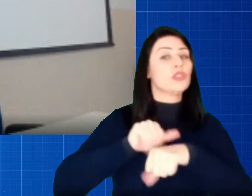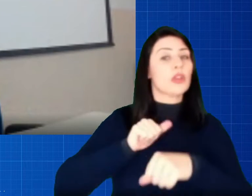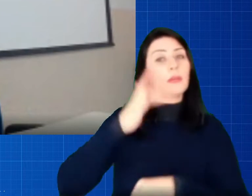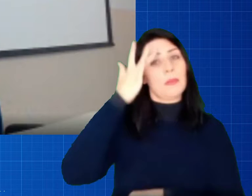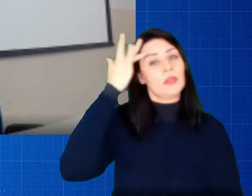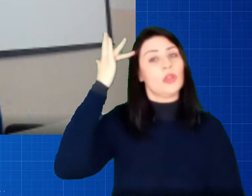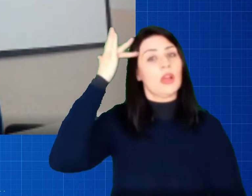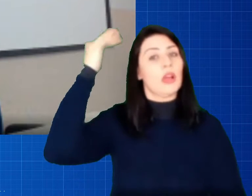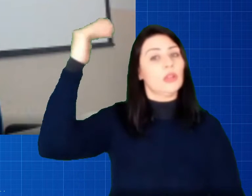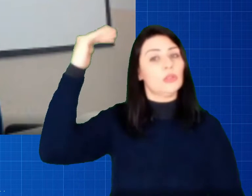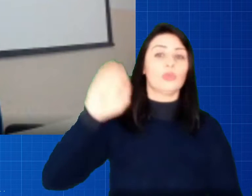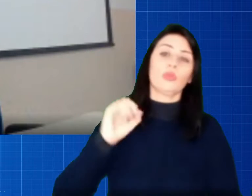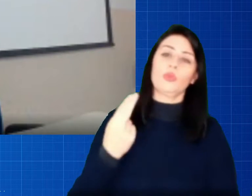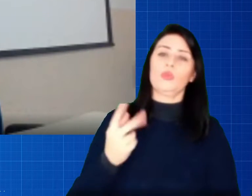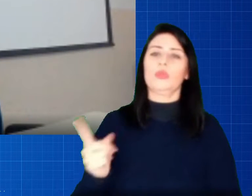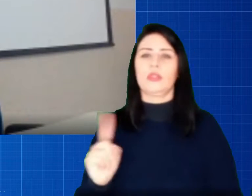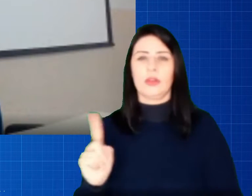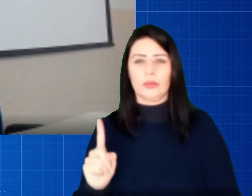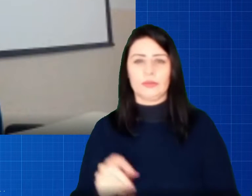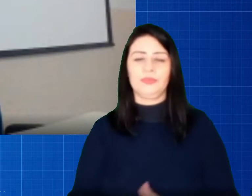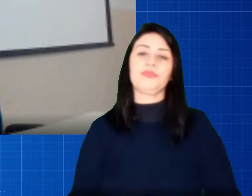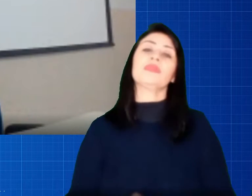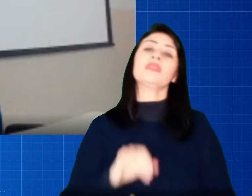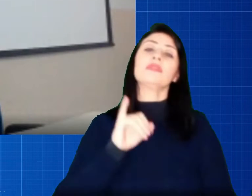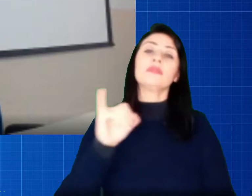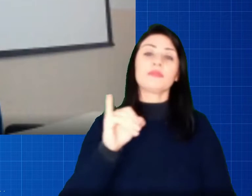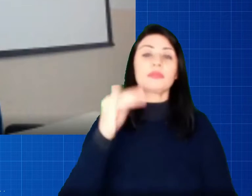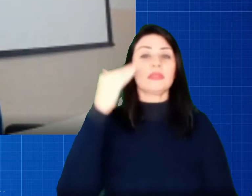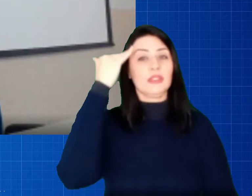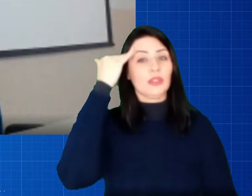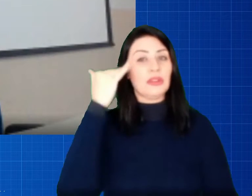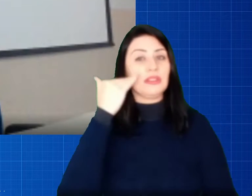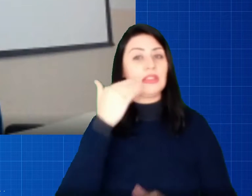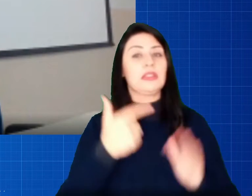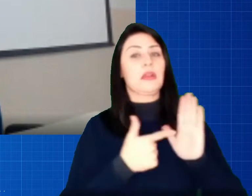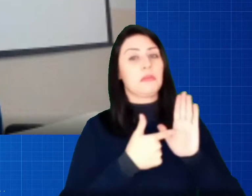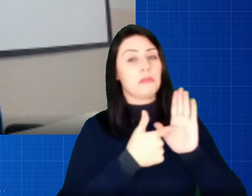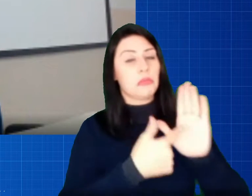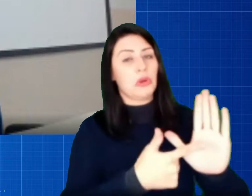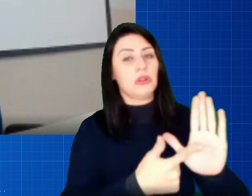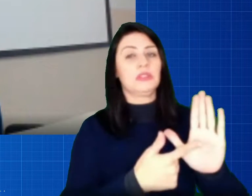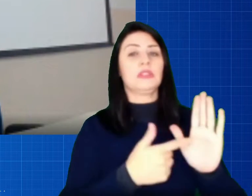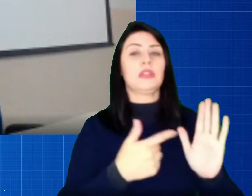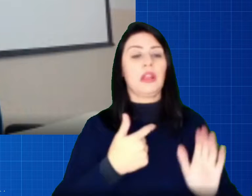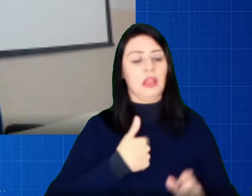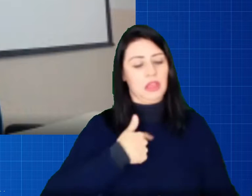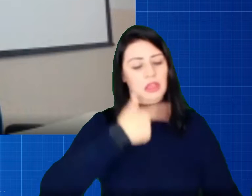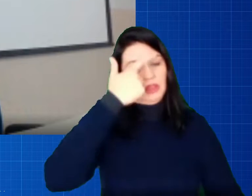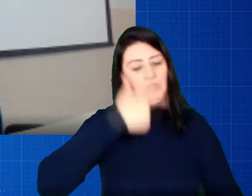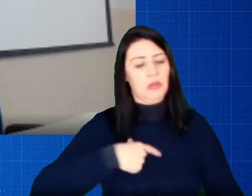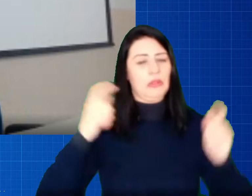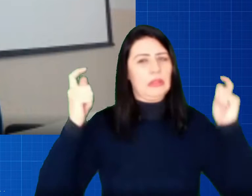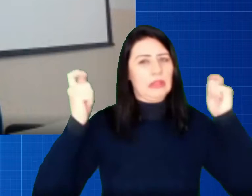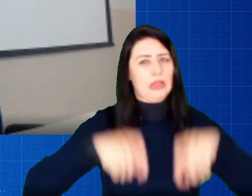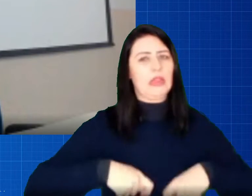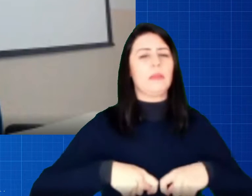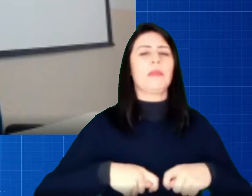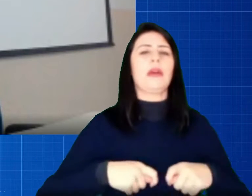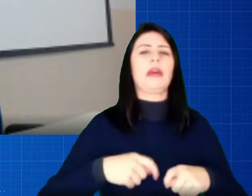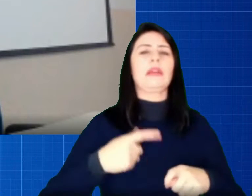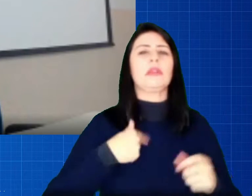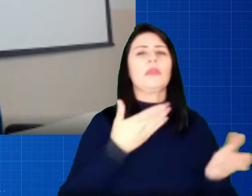não. Se esse adolescente, mesmo com diagnóstico, mostra para o profissional que ele é capaz de conduzir